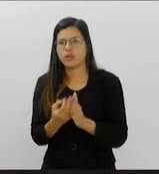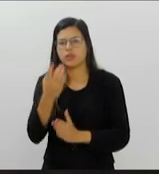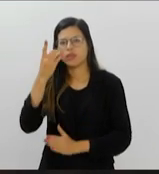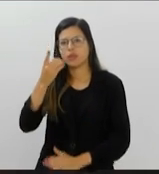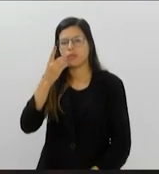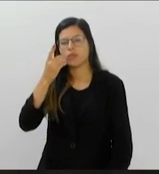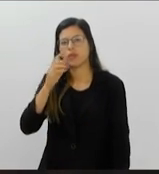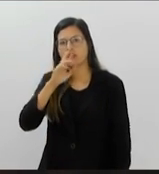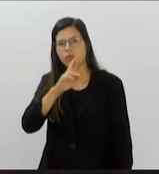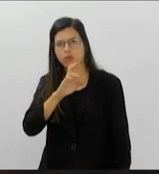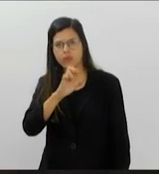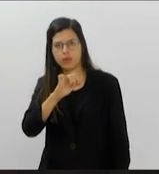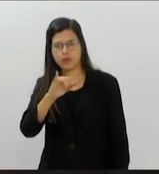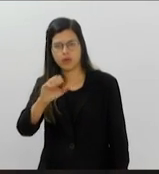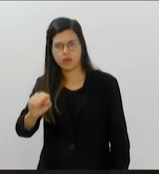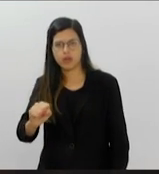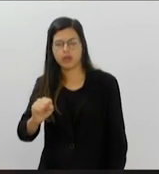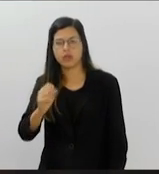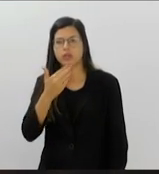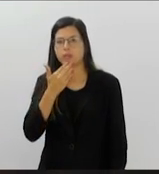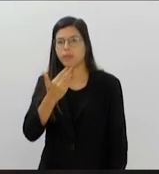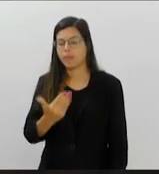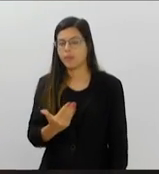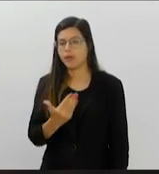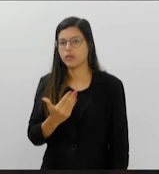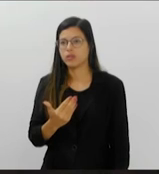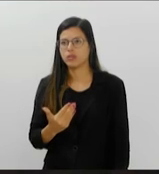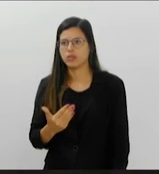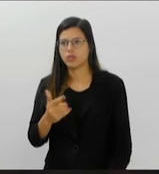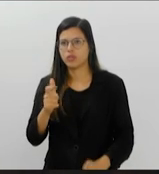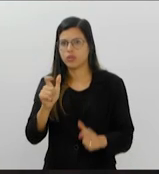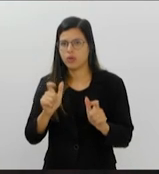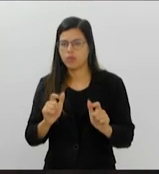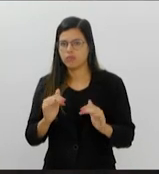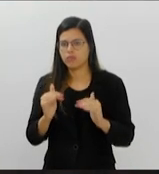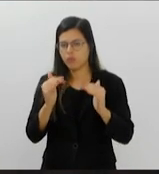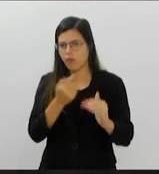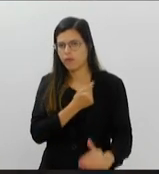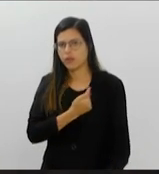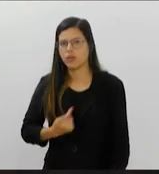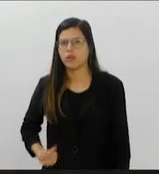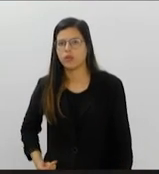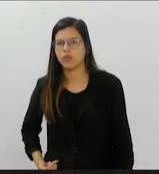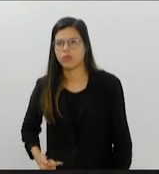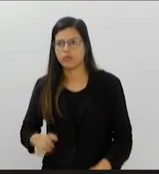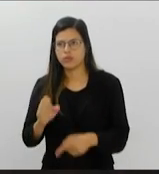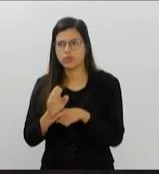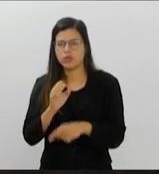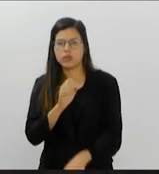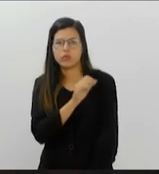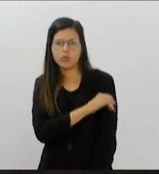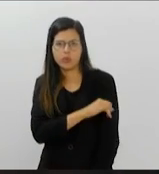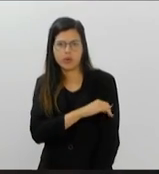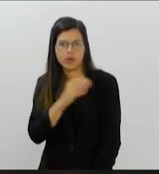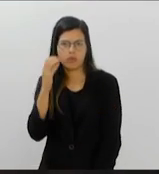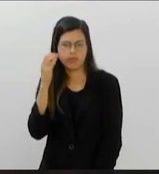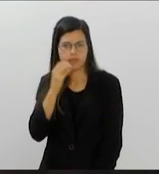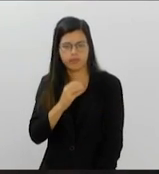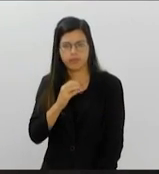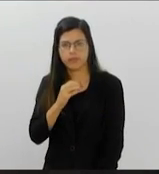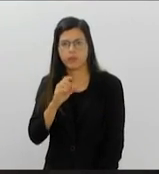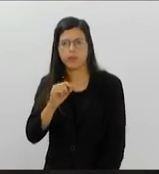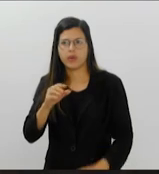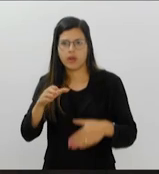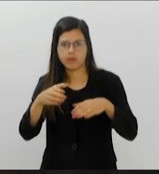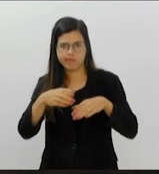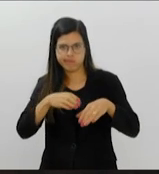deputado Rosenberg Reis, que solicita ao excelentíssimo senhor governador do estado do Rio de Janeiro, o senhor Cláudio Castro, a